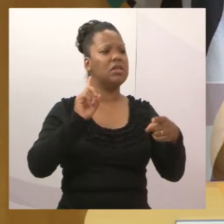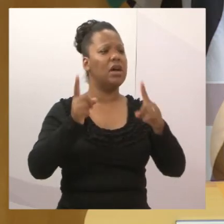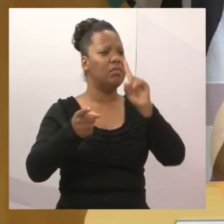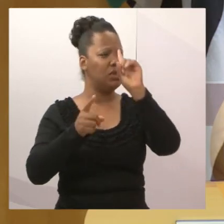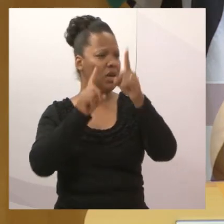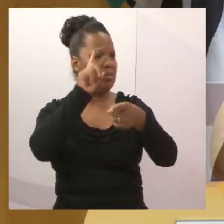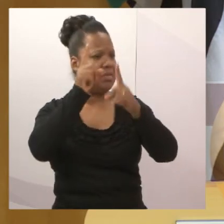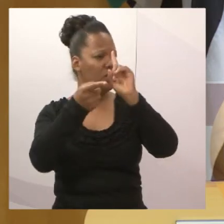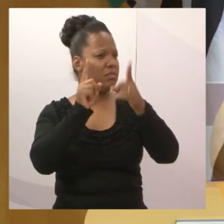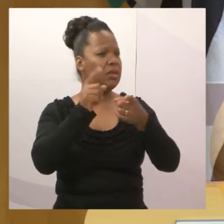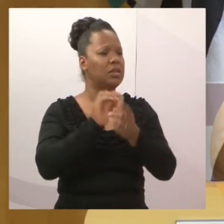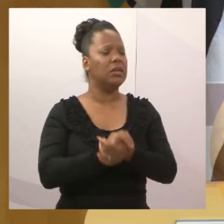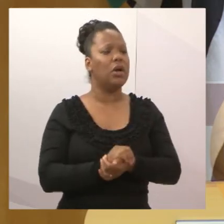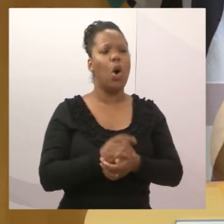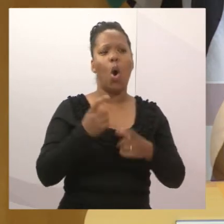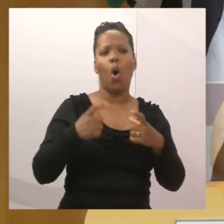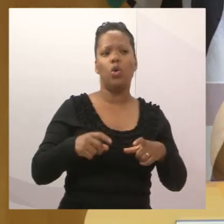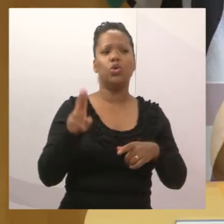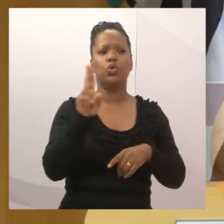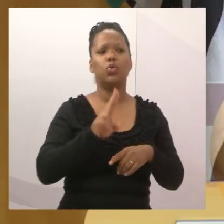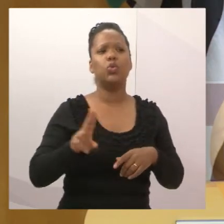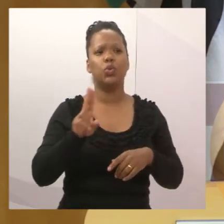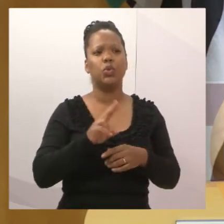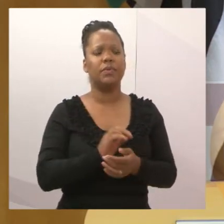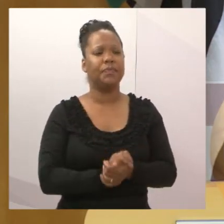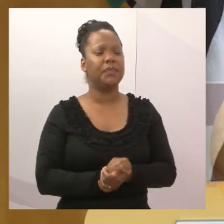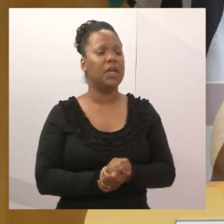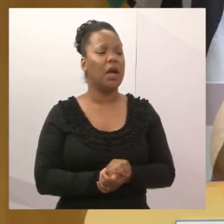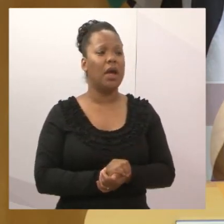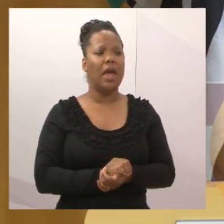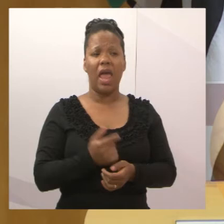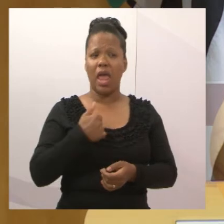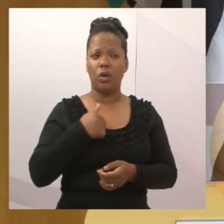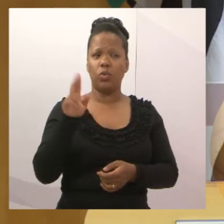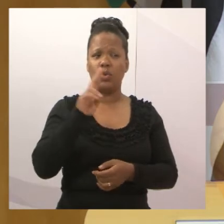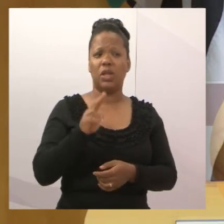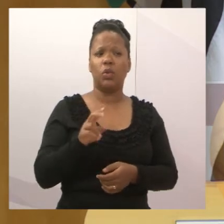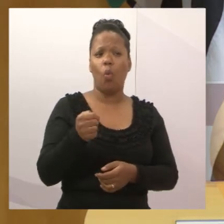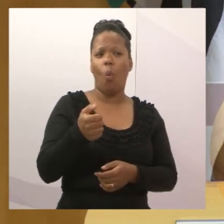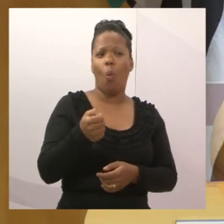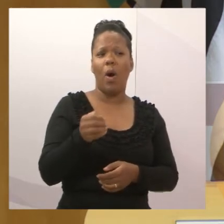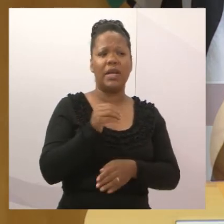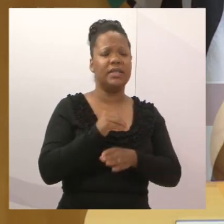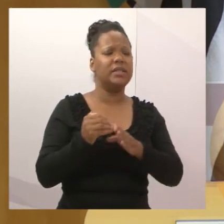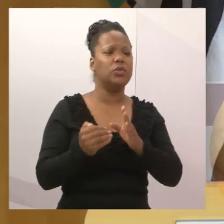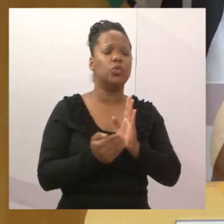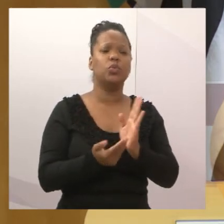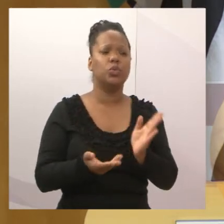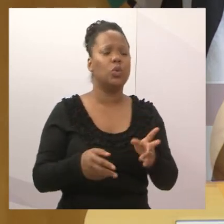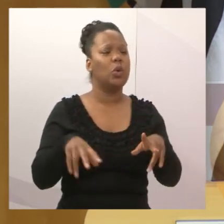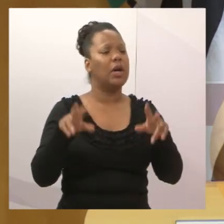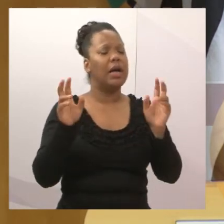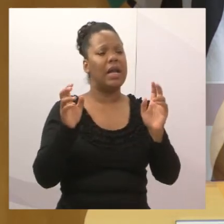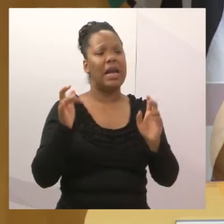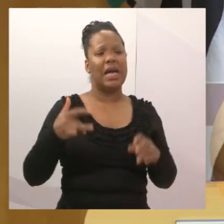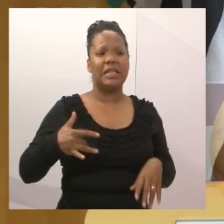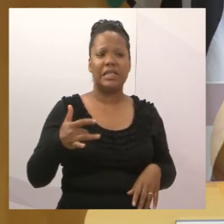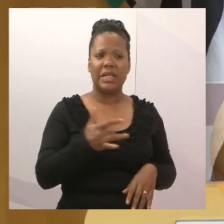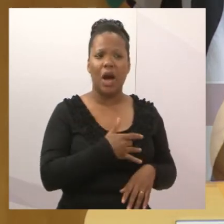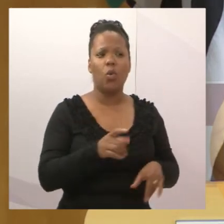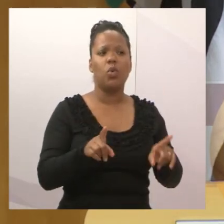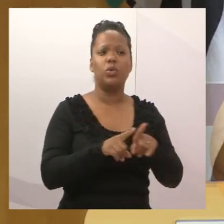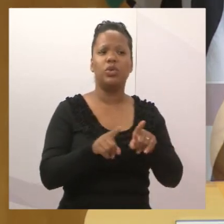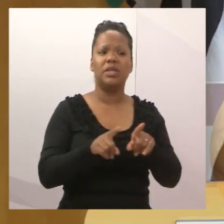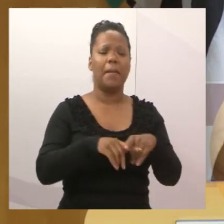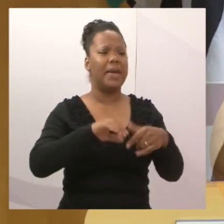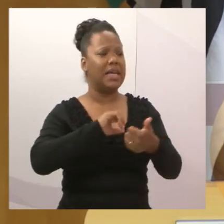nossa emenda, praticamente quase todo na área da saúde agora, mas a maioria no esporte, né, academia ao ar livre, né,